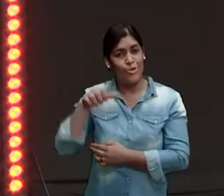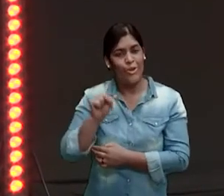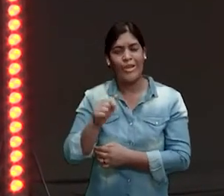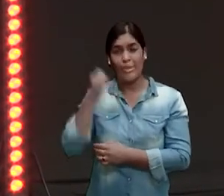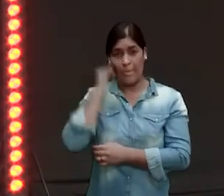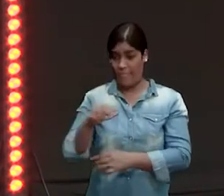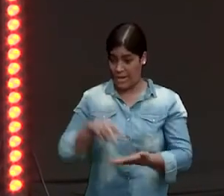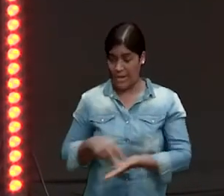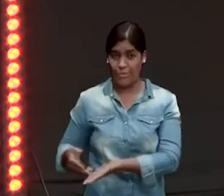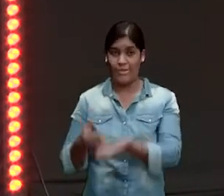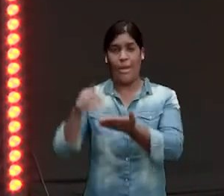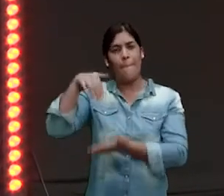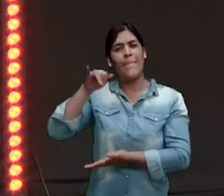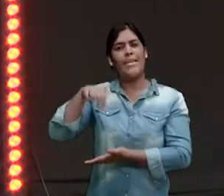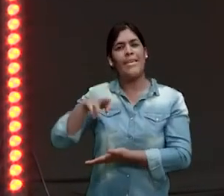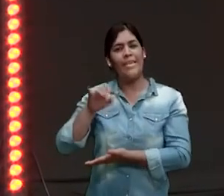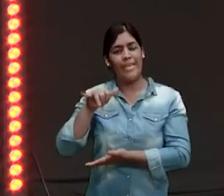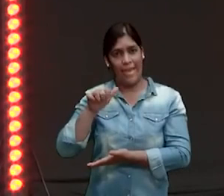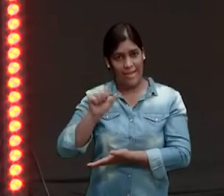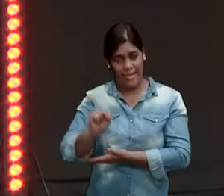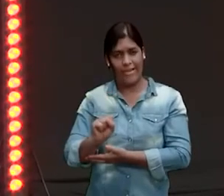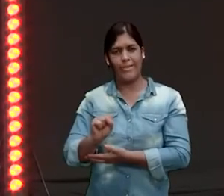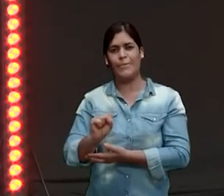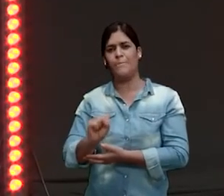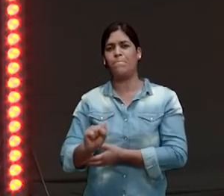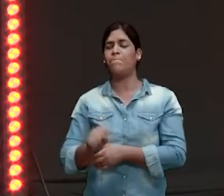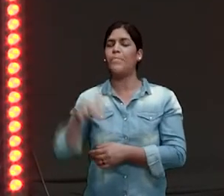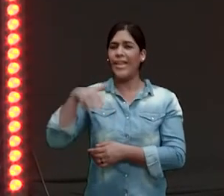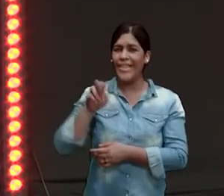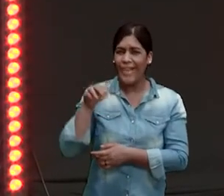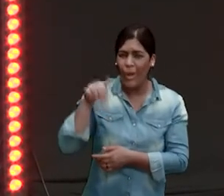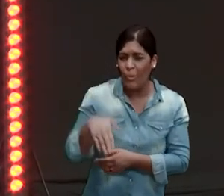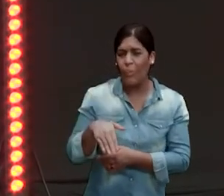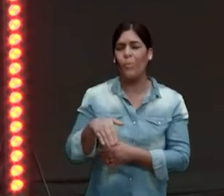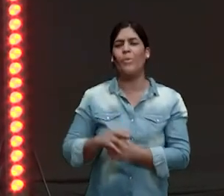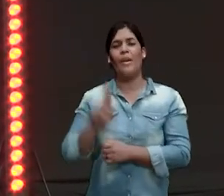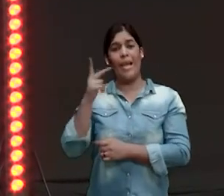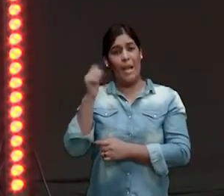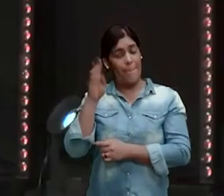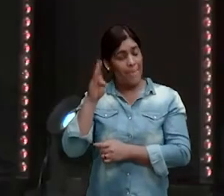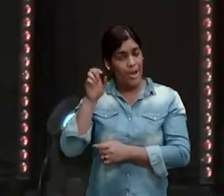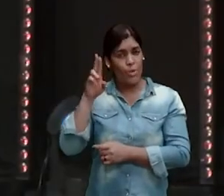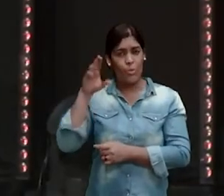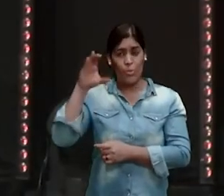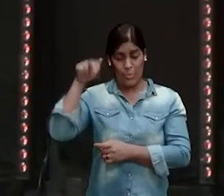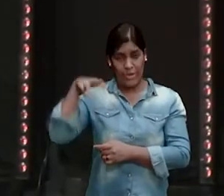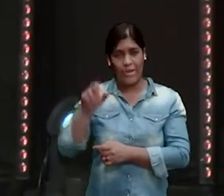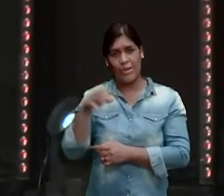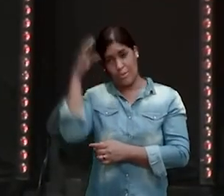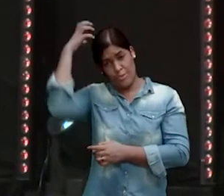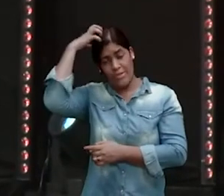ressuscitado em Miqueias o nascido em Belém na um O que leva os nomes em Habacuque o senhor seu santo templo